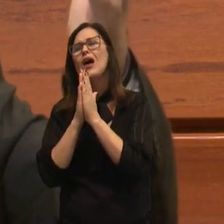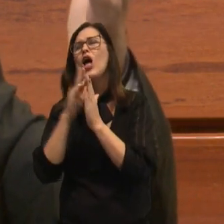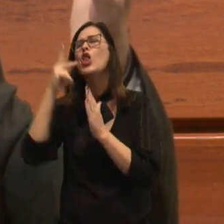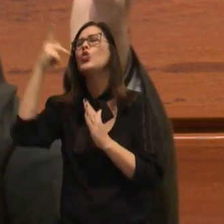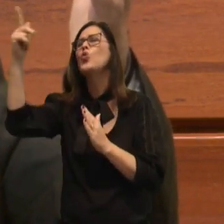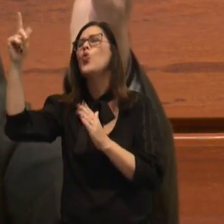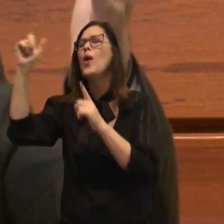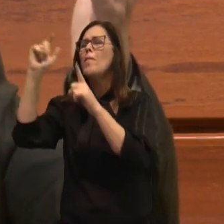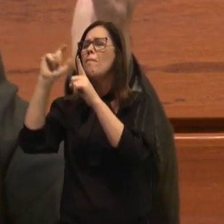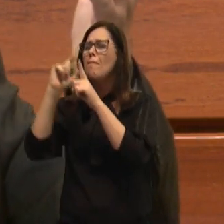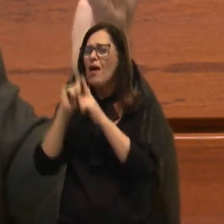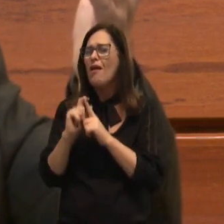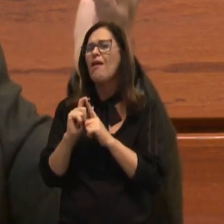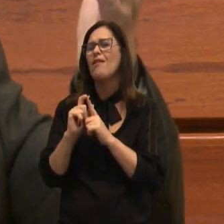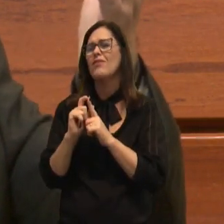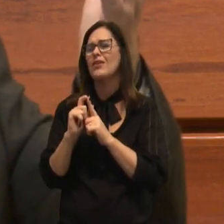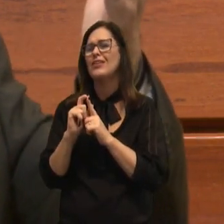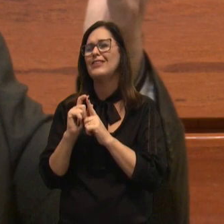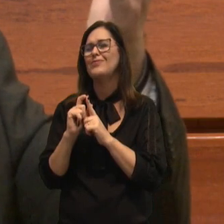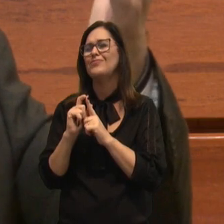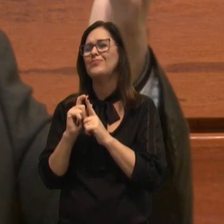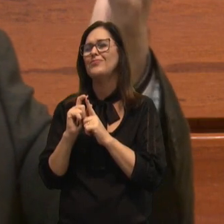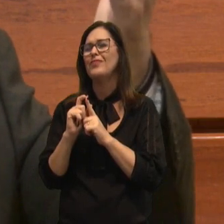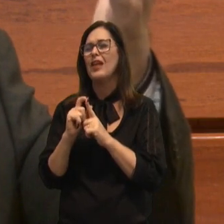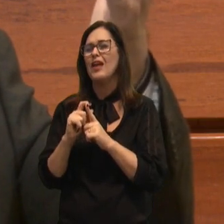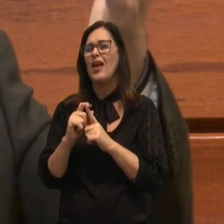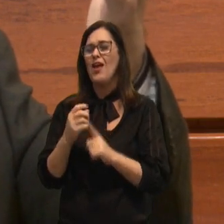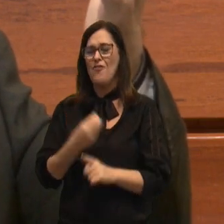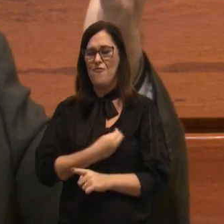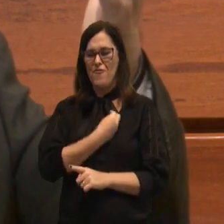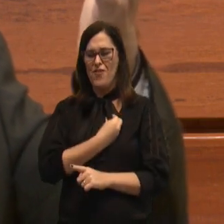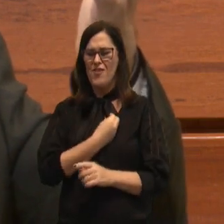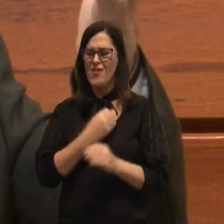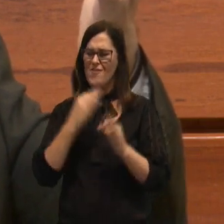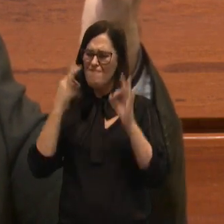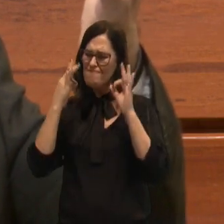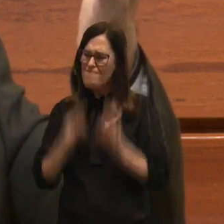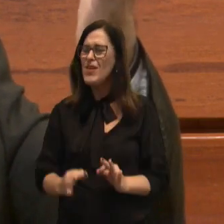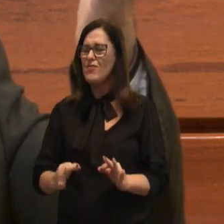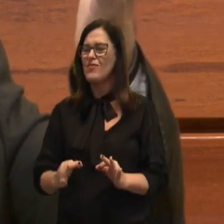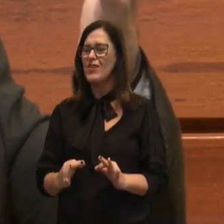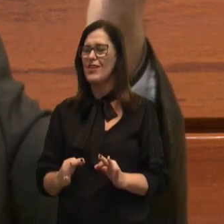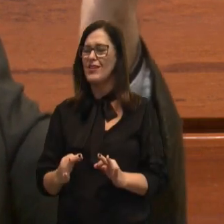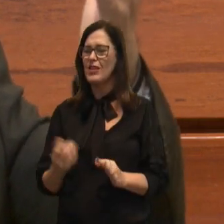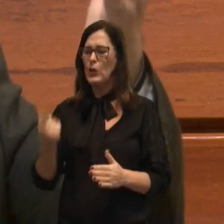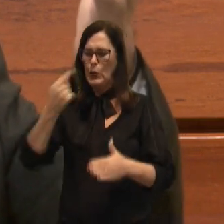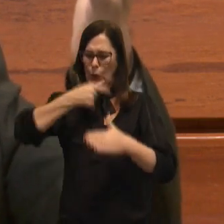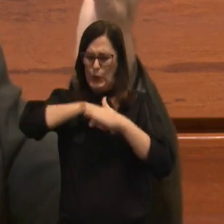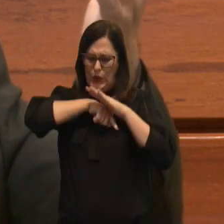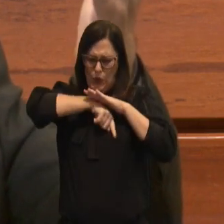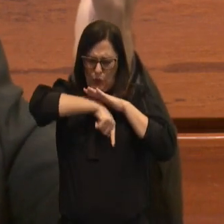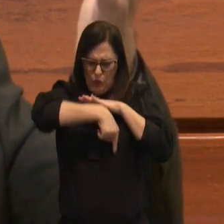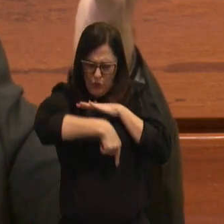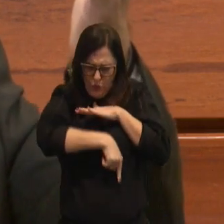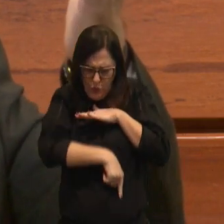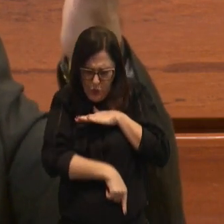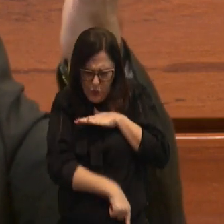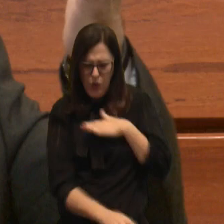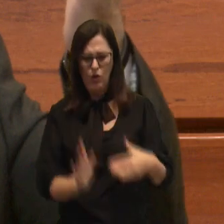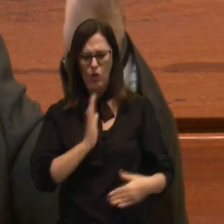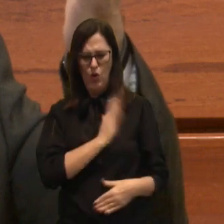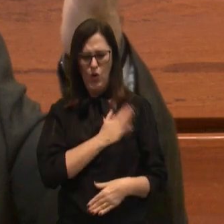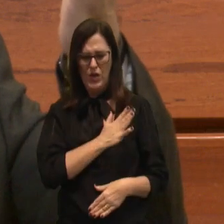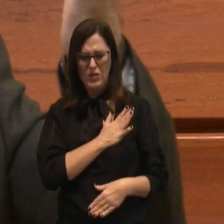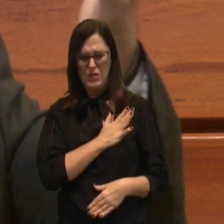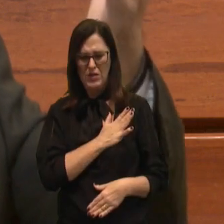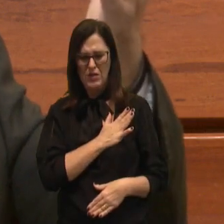Tua palavra, Senhor, para que viva e eficaz penetre no mais profundo do nosso coração, e